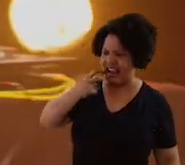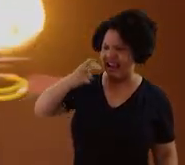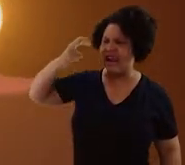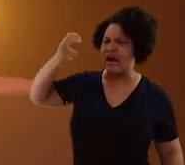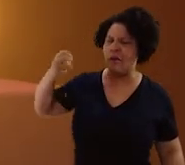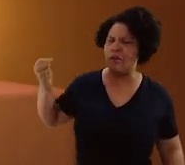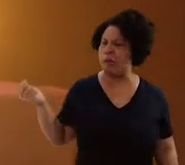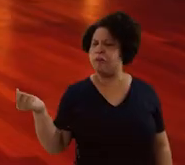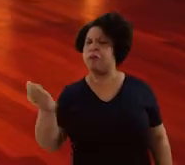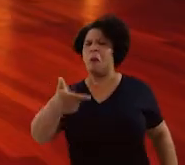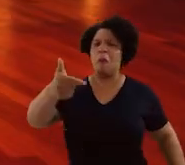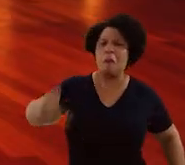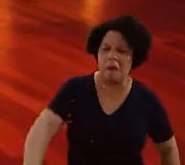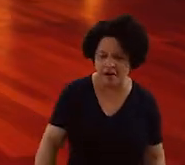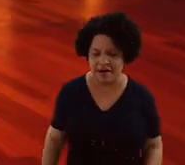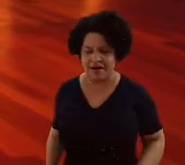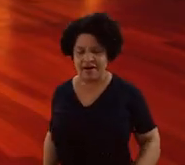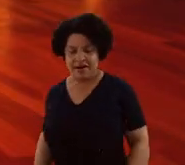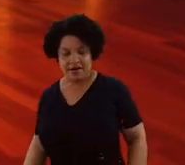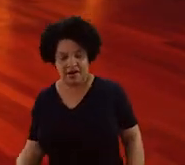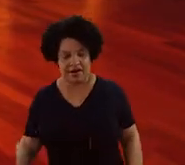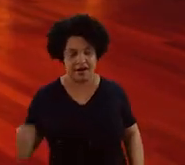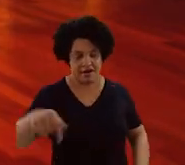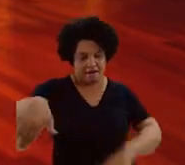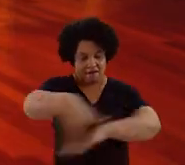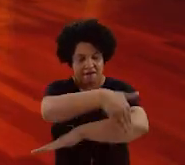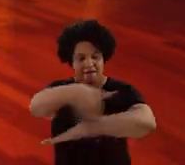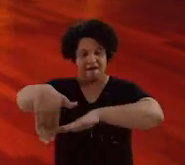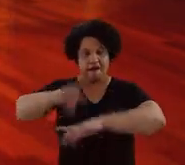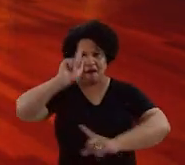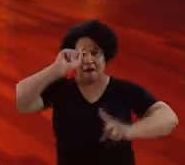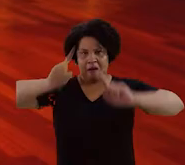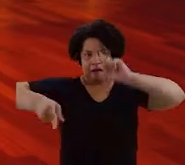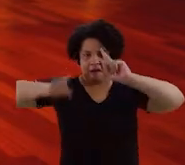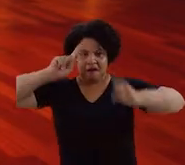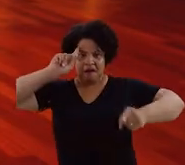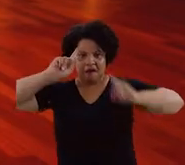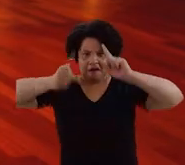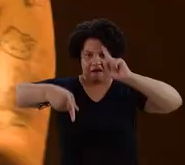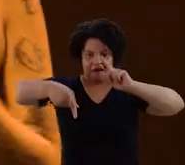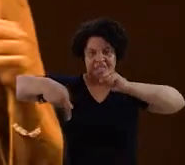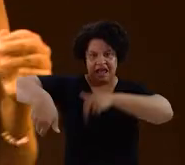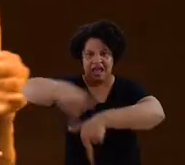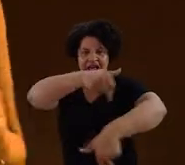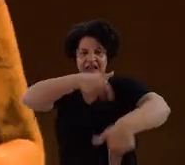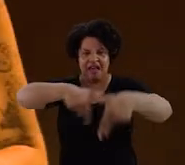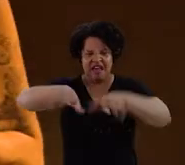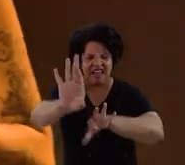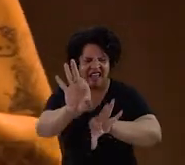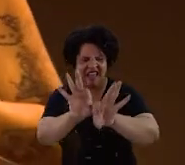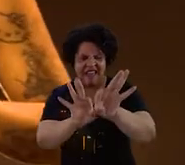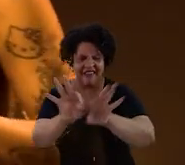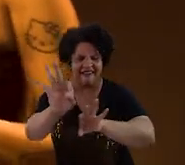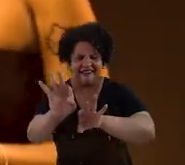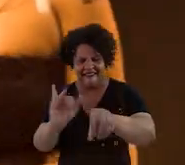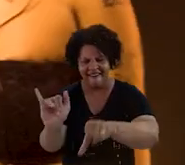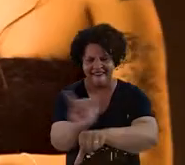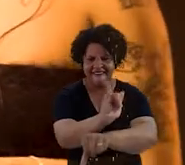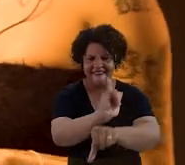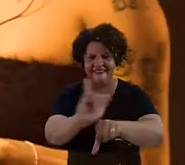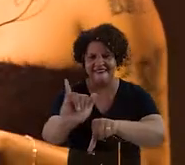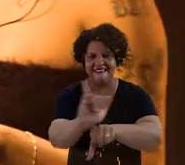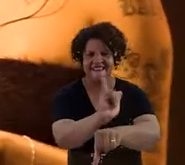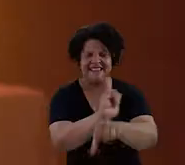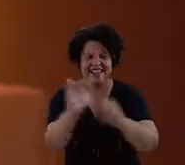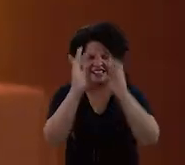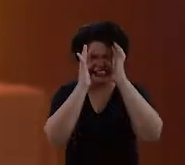não resiste. Fuck police, nessa rua ninguém manda nessa beat. Ela joga bolando um haxixe, ela joga bolando um haxixe. Roxit,